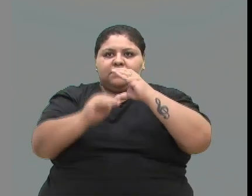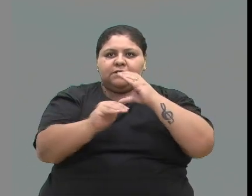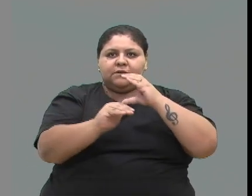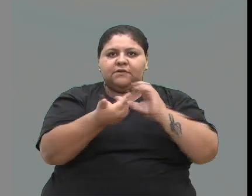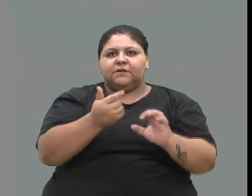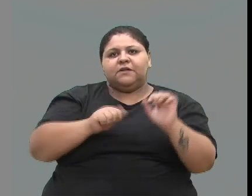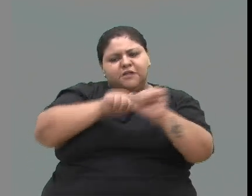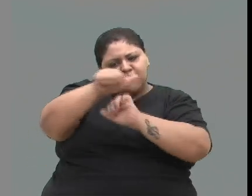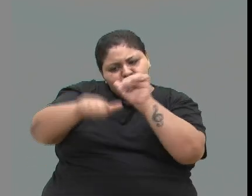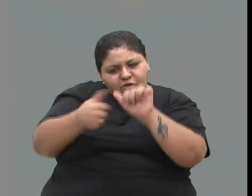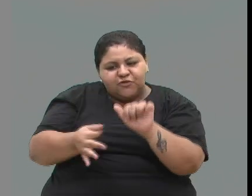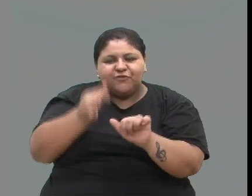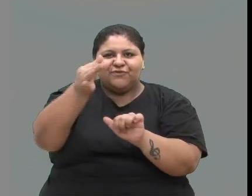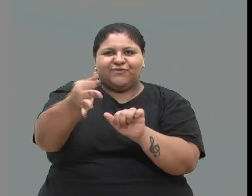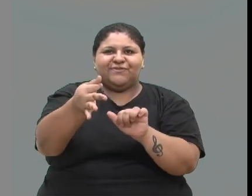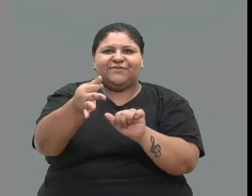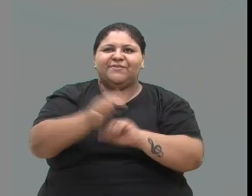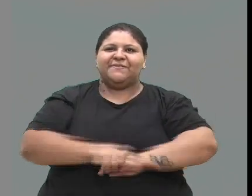e mude destinos.